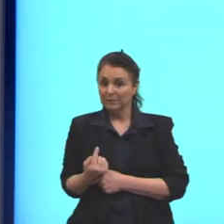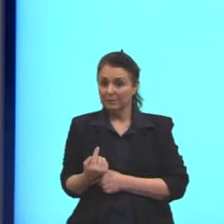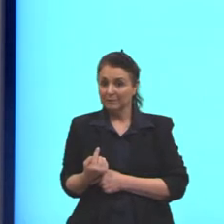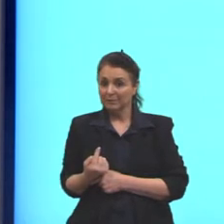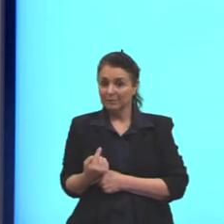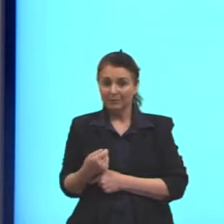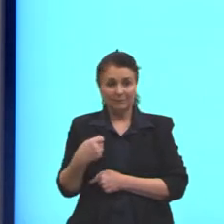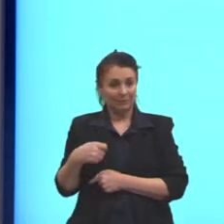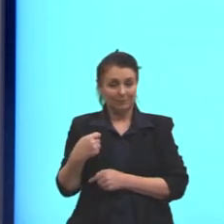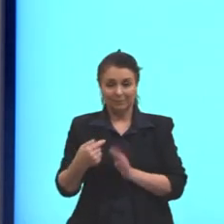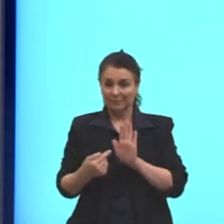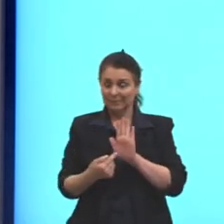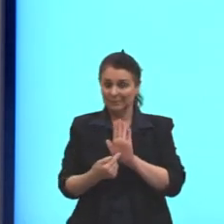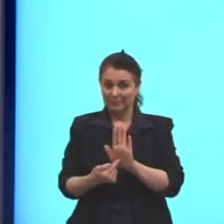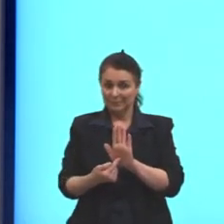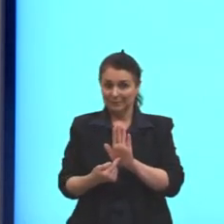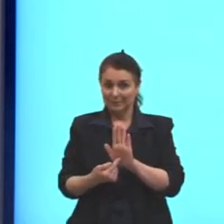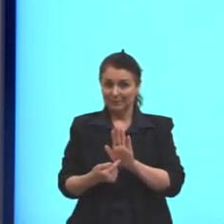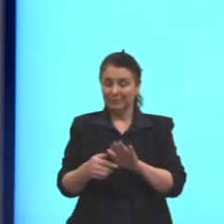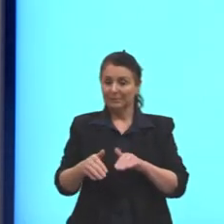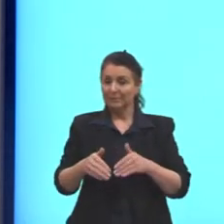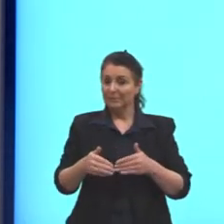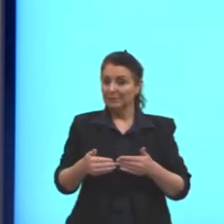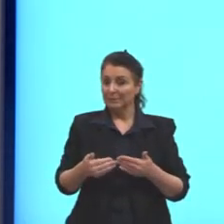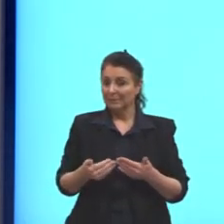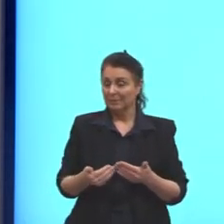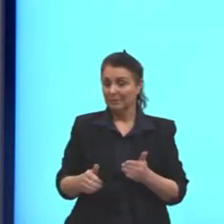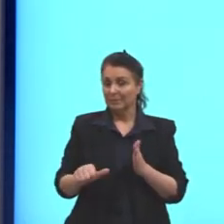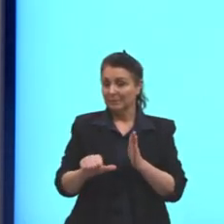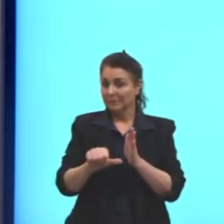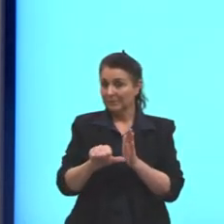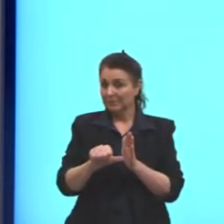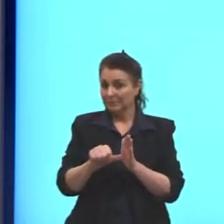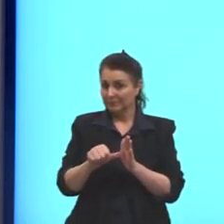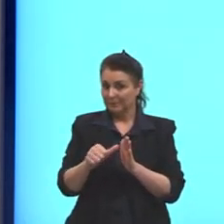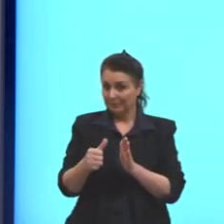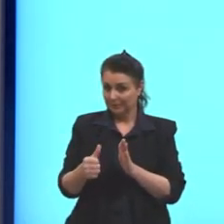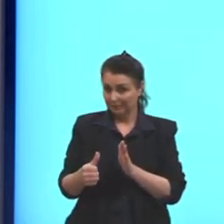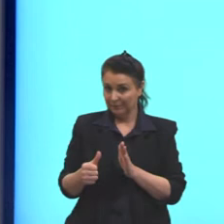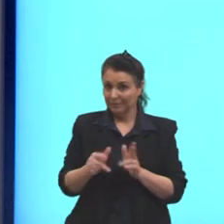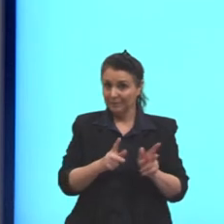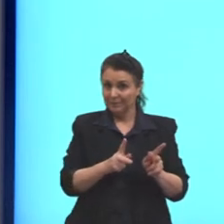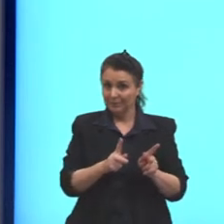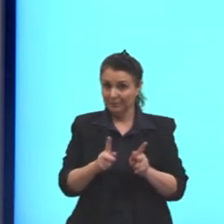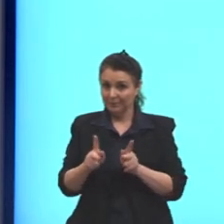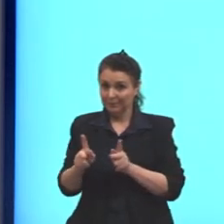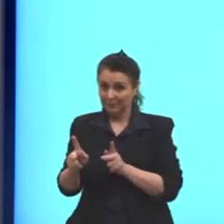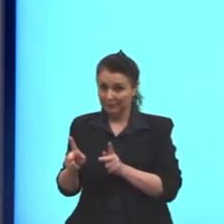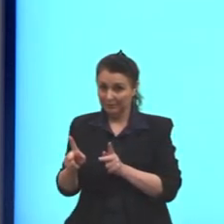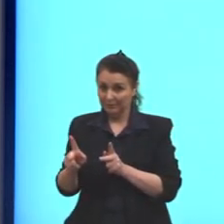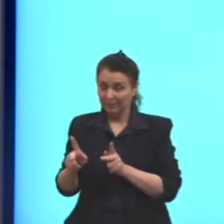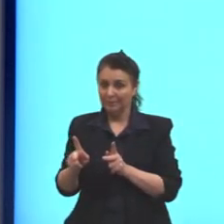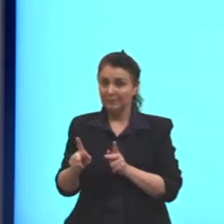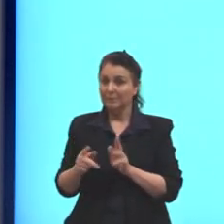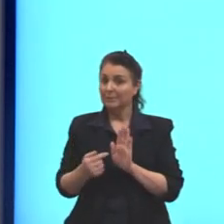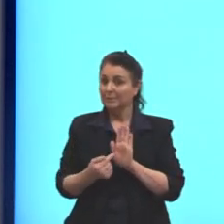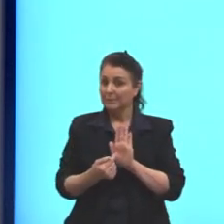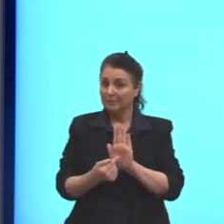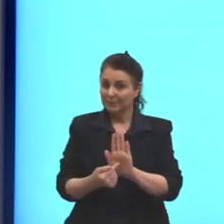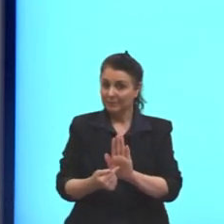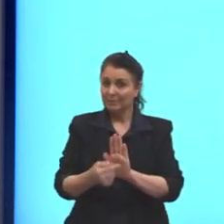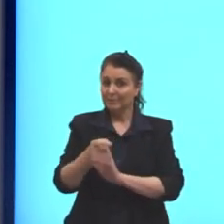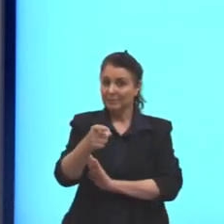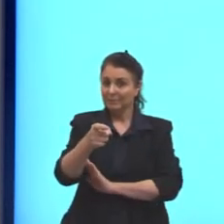precisa aparecer tá portanto ali o primeiro a primeiro fator que nós colocamos em evidência